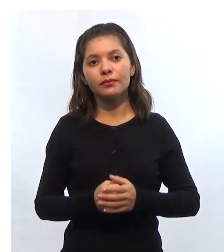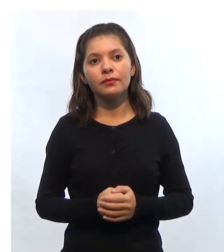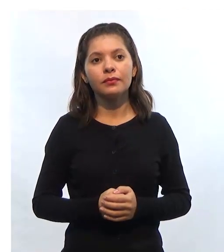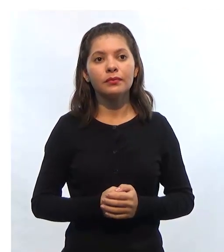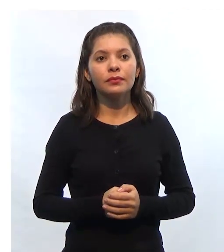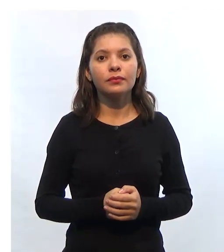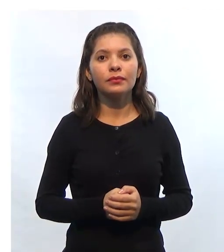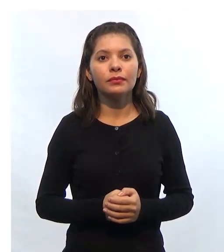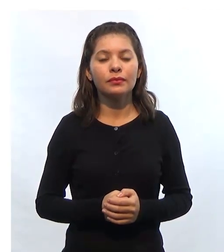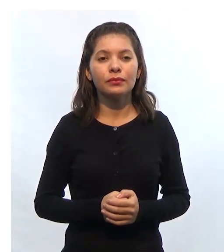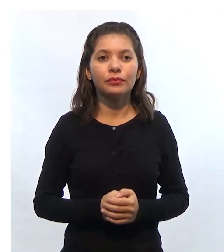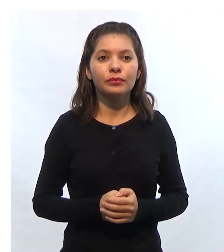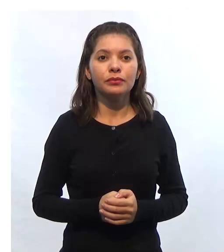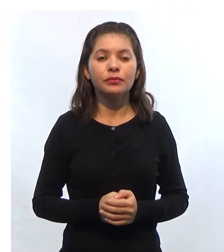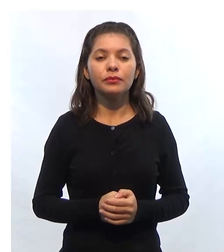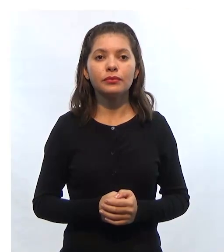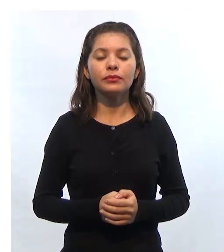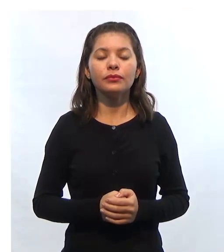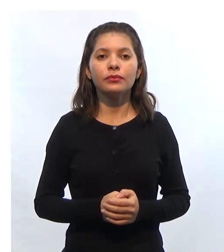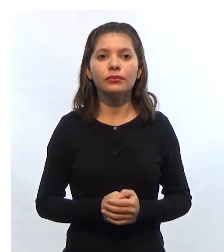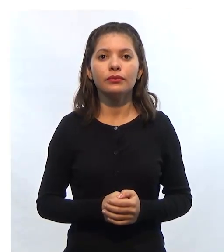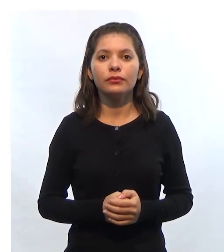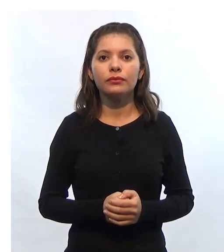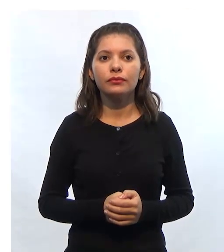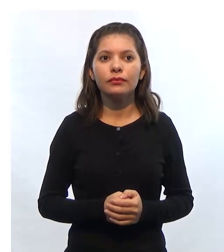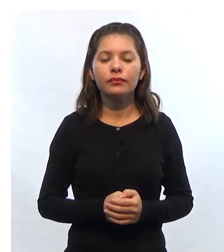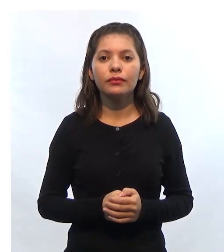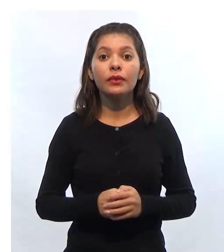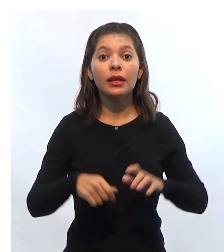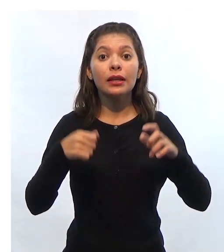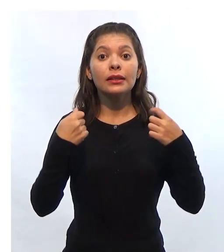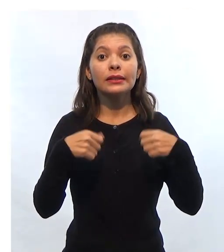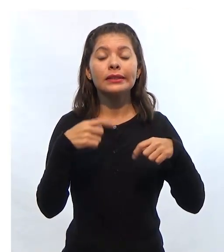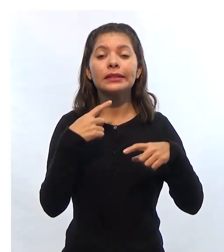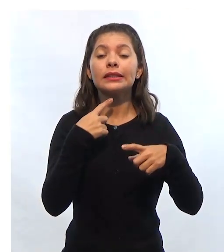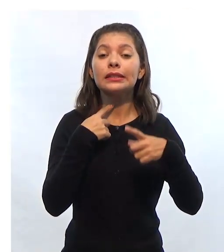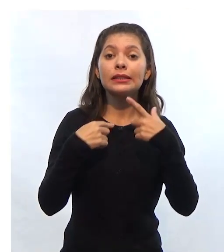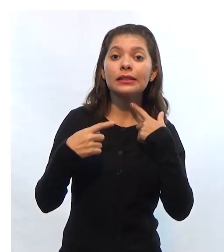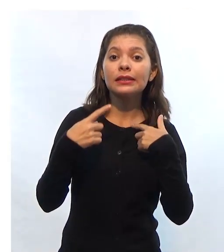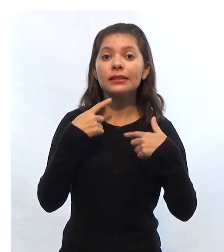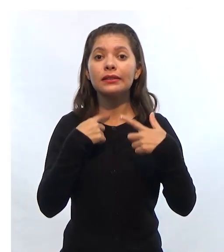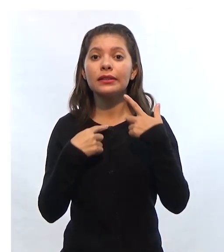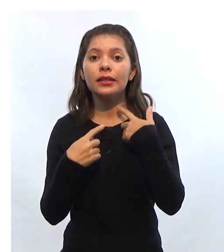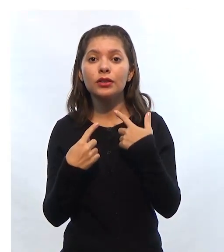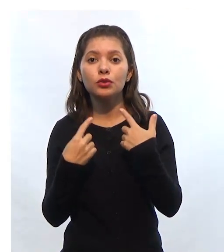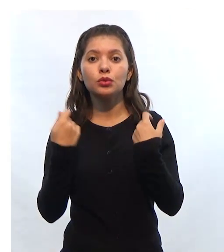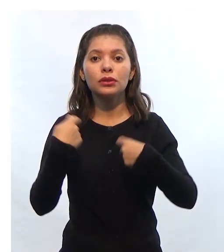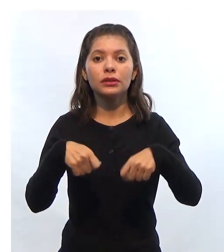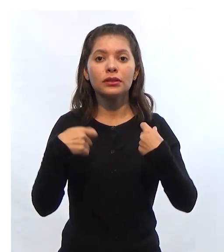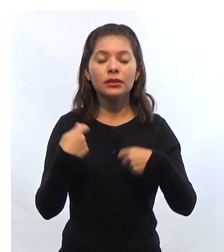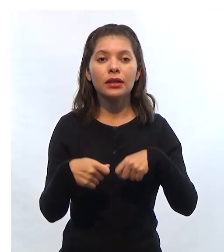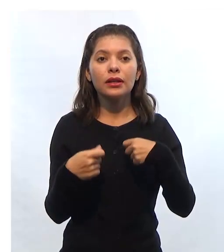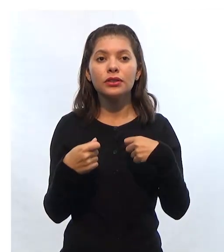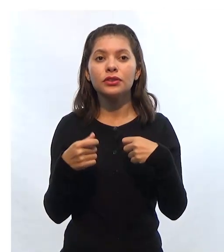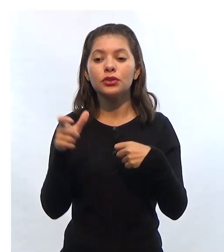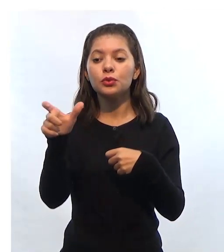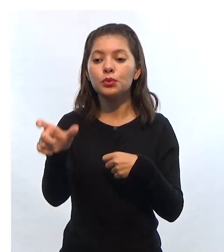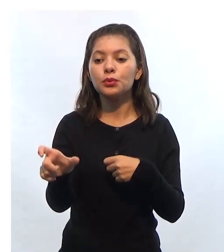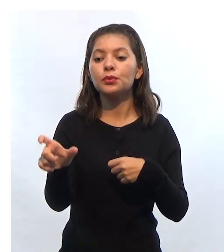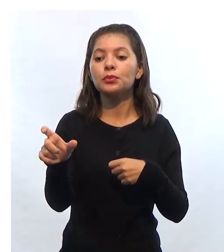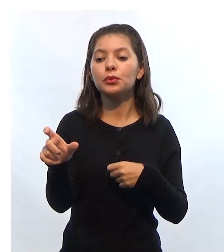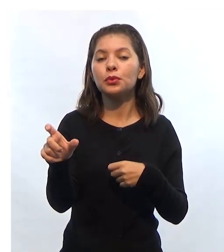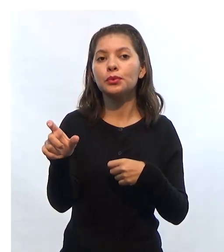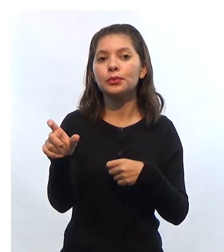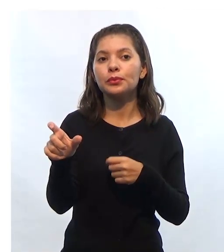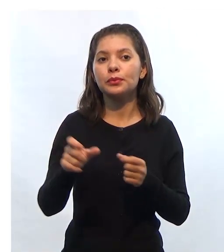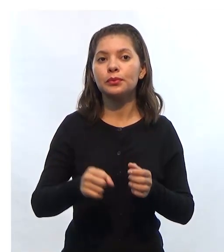que é uma forma extrema de segmentação que busca o atendimento de necessidades e desejos de um consumidor em particular por meio da oferta